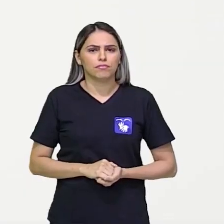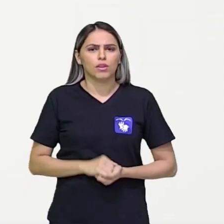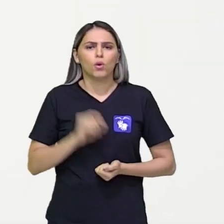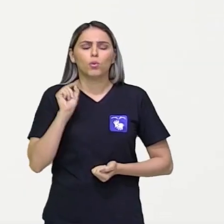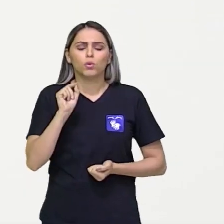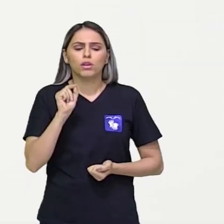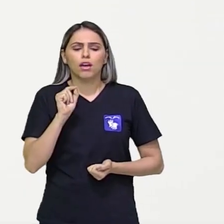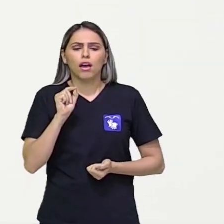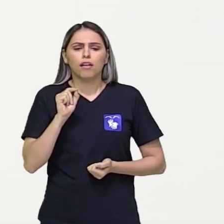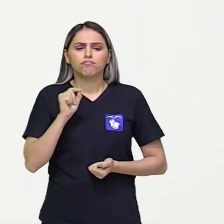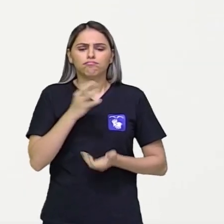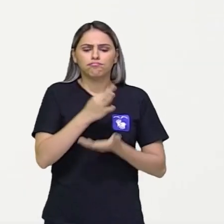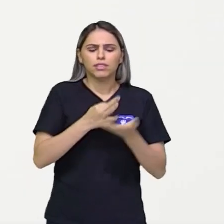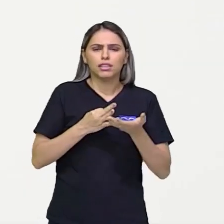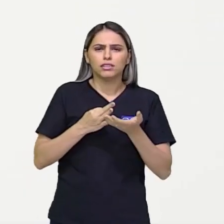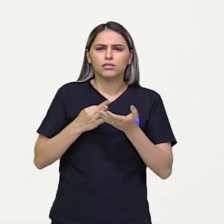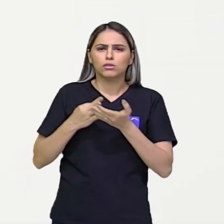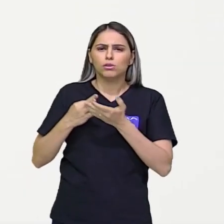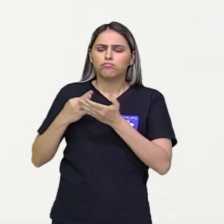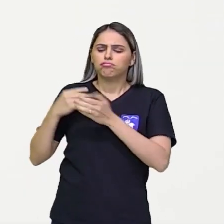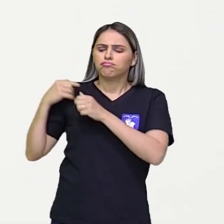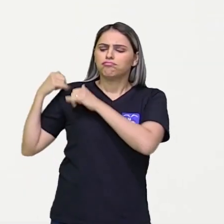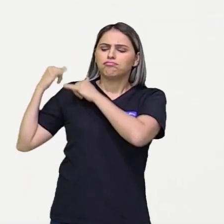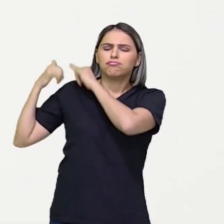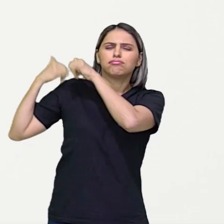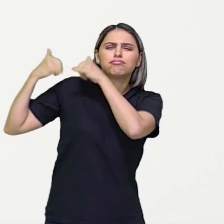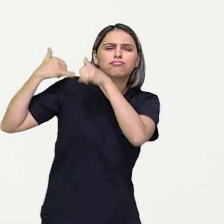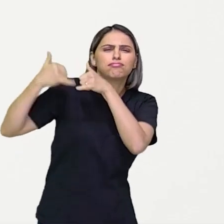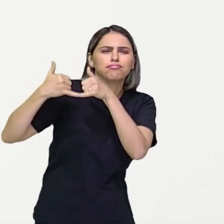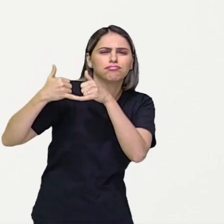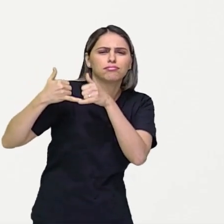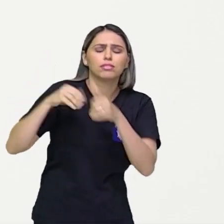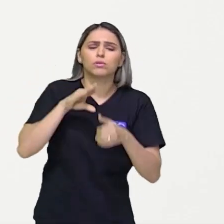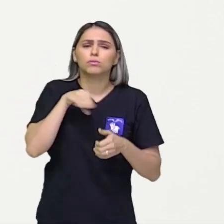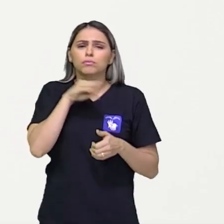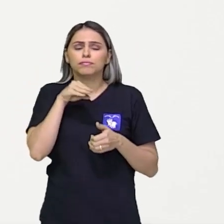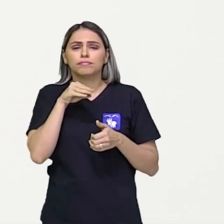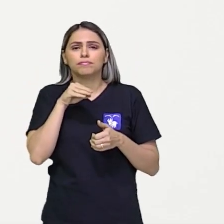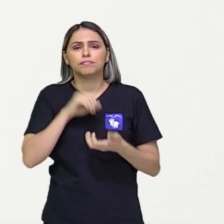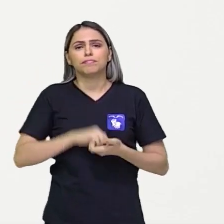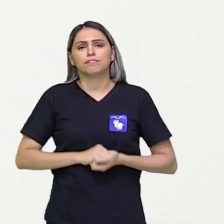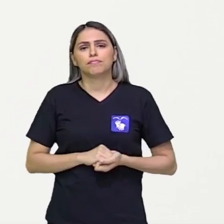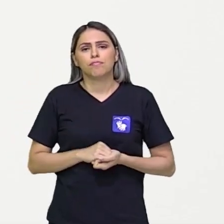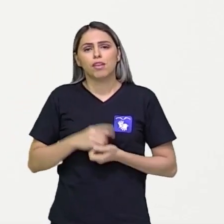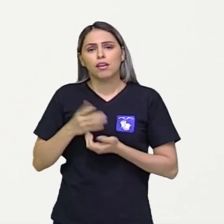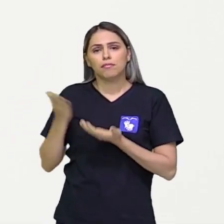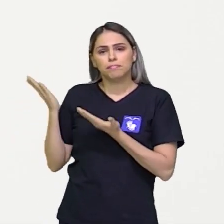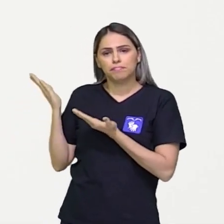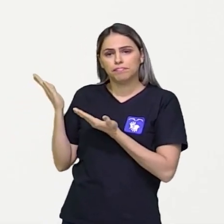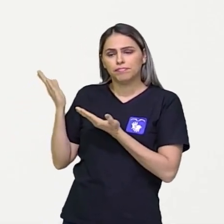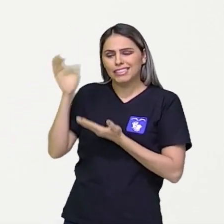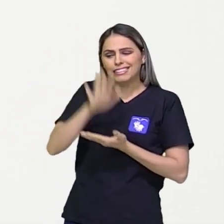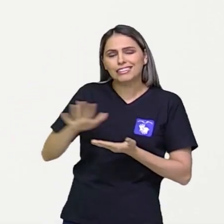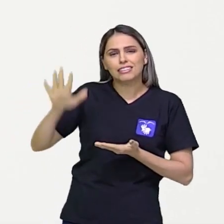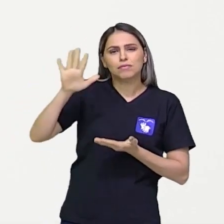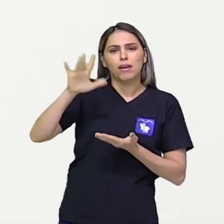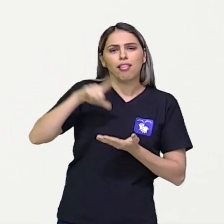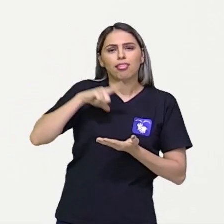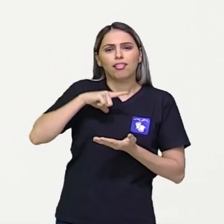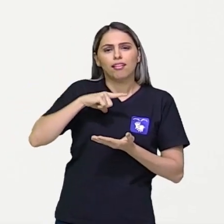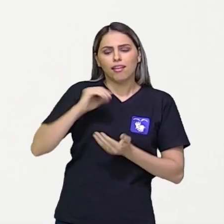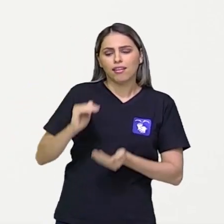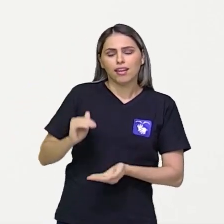O que é um texto de tradição oral? Aqui na imagem nós podemos ver um adulto